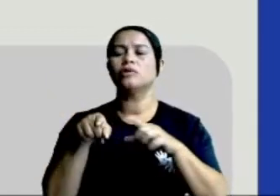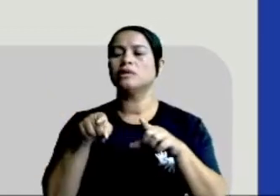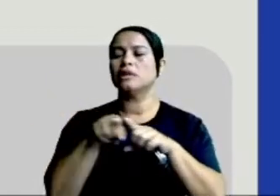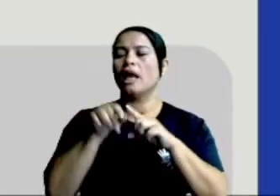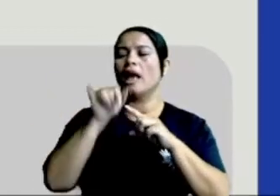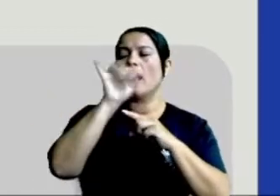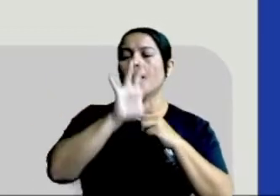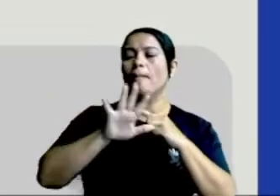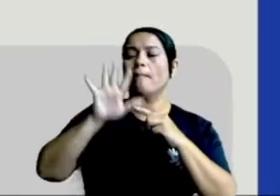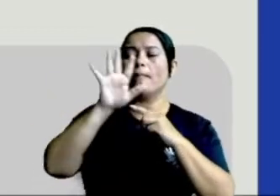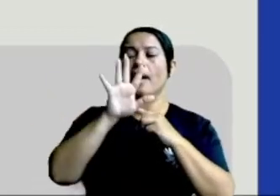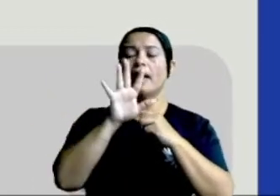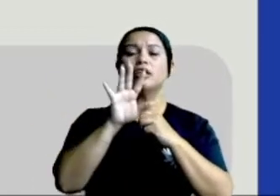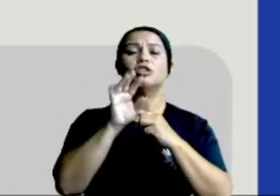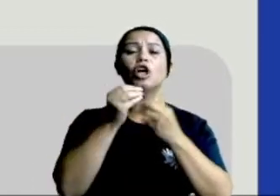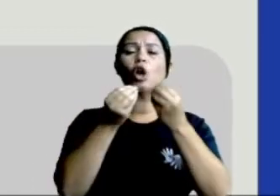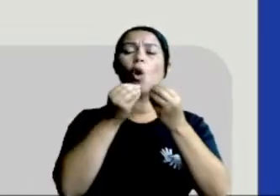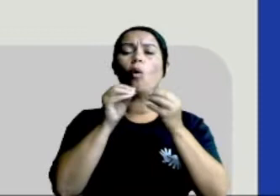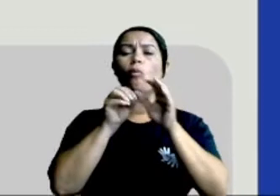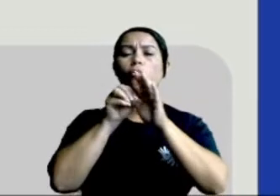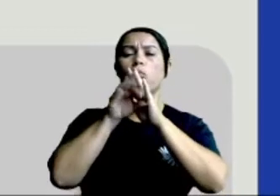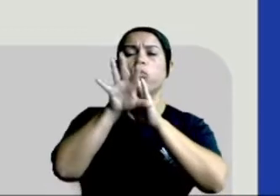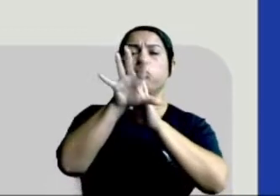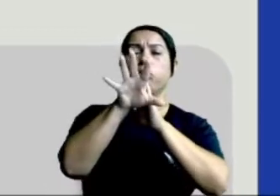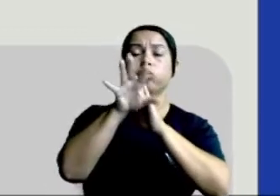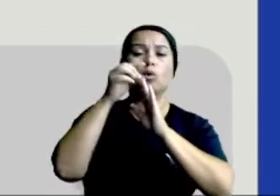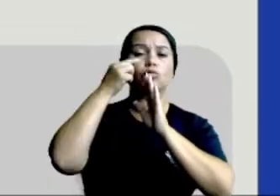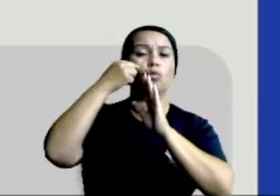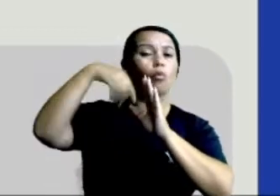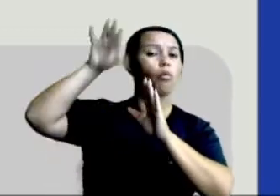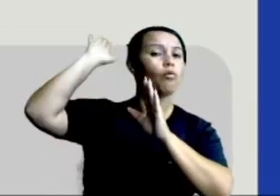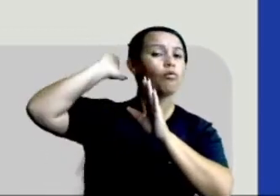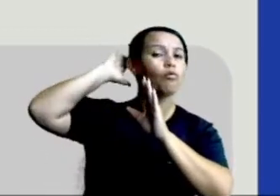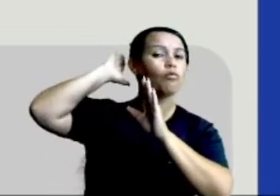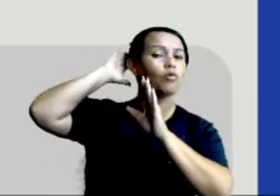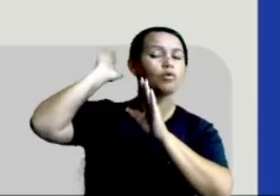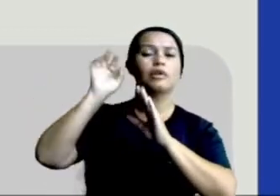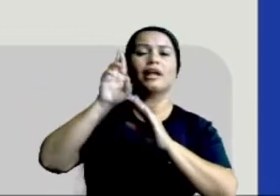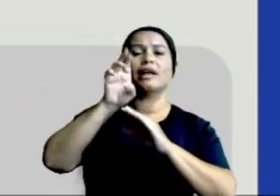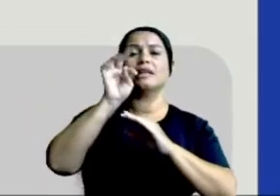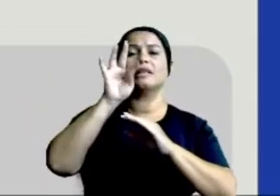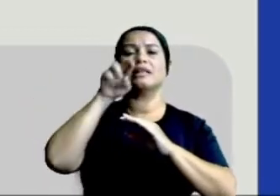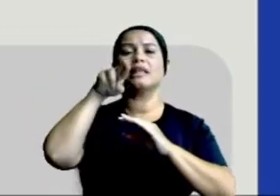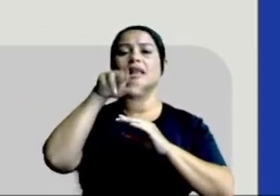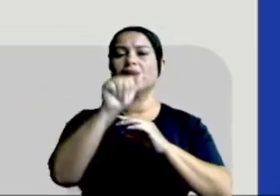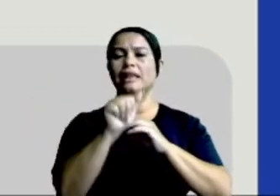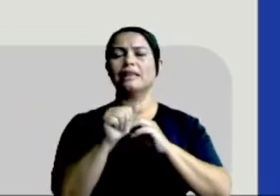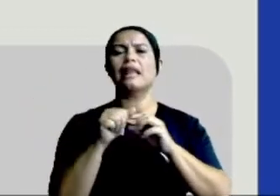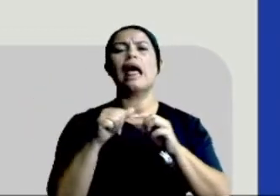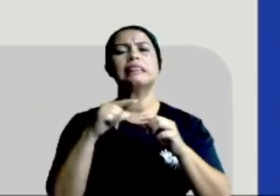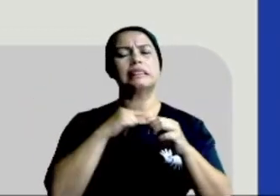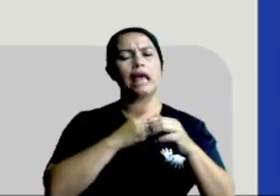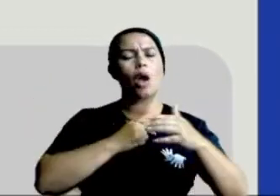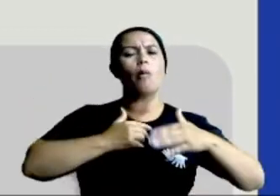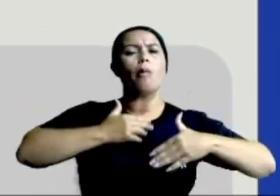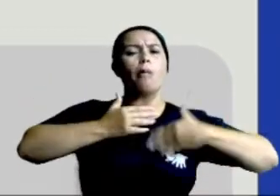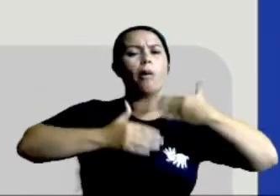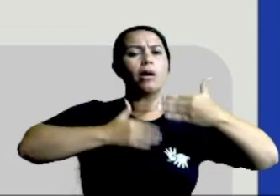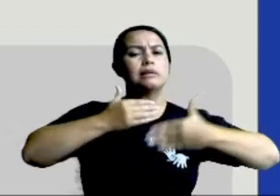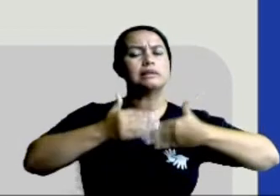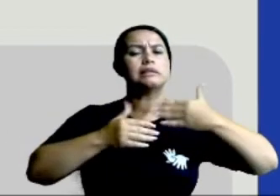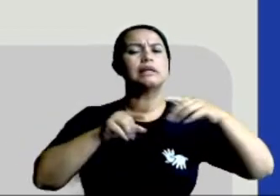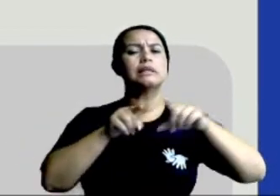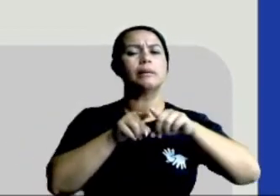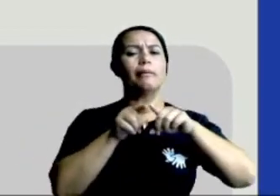imagem é formada exatamente no fundo do nosso olho, na retina. E ela é processada por meio do